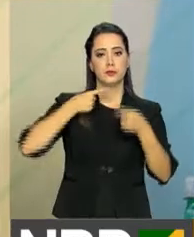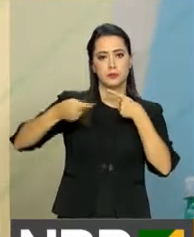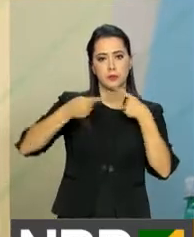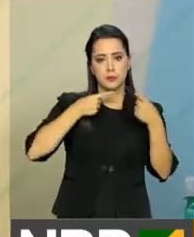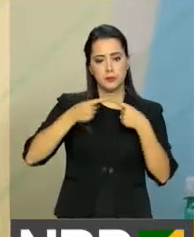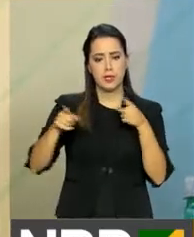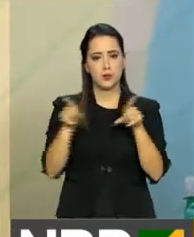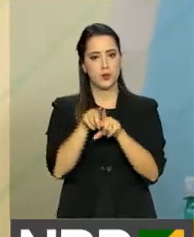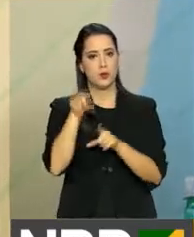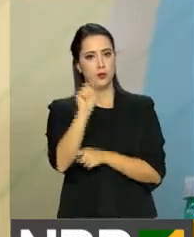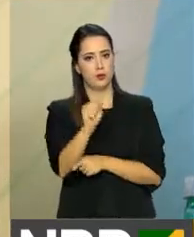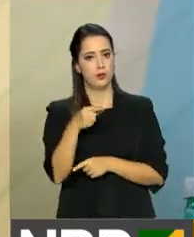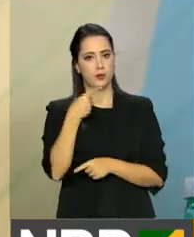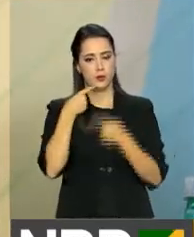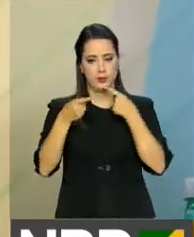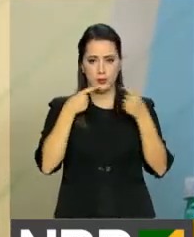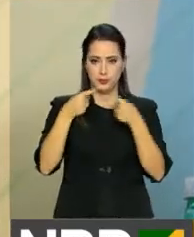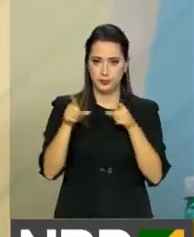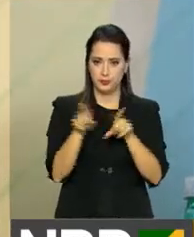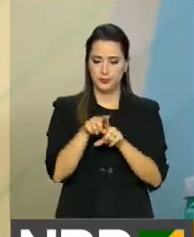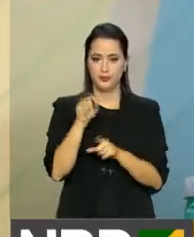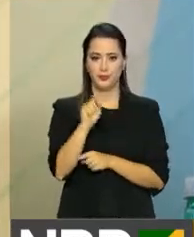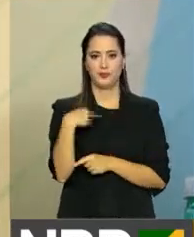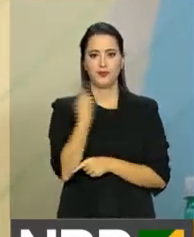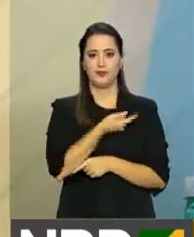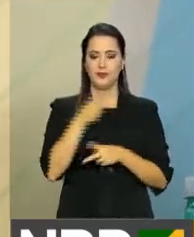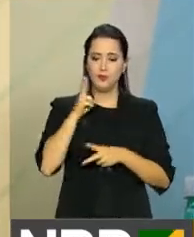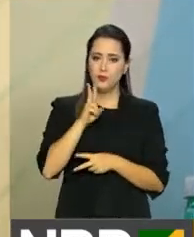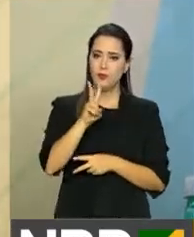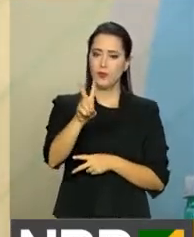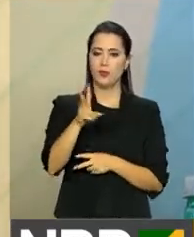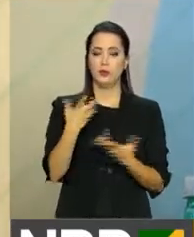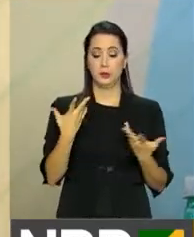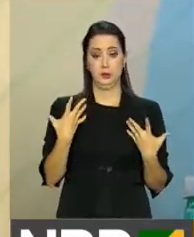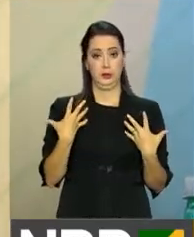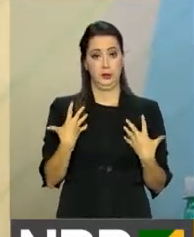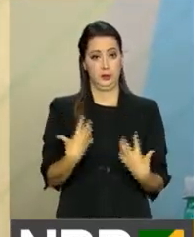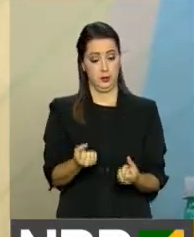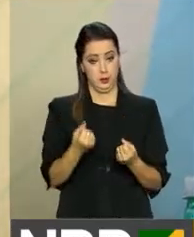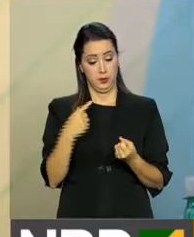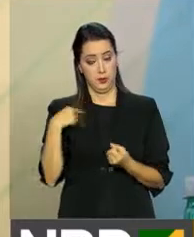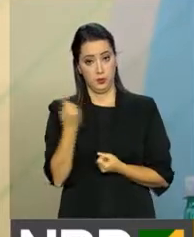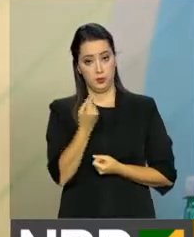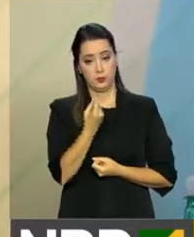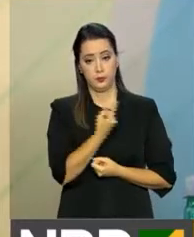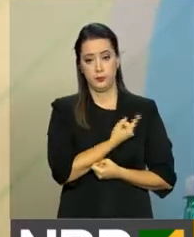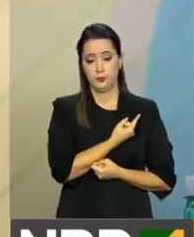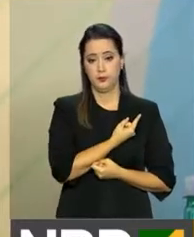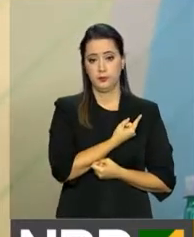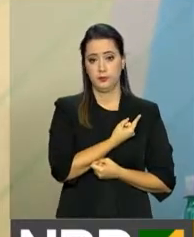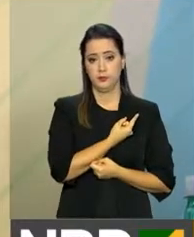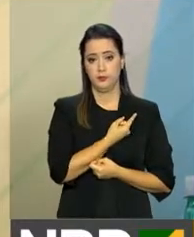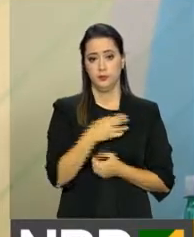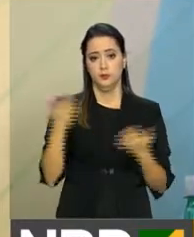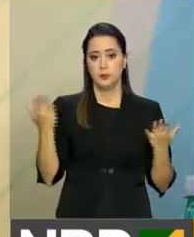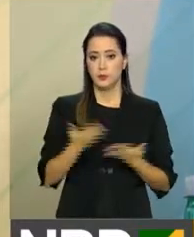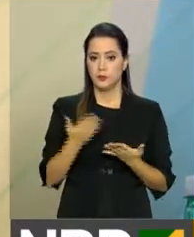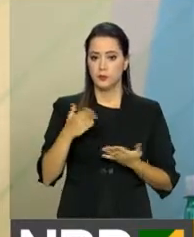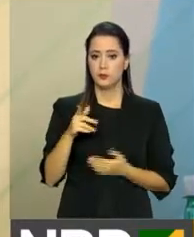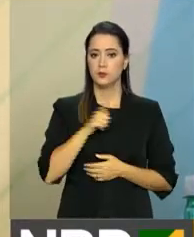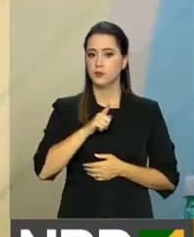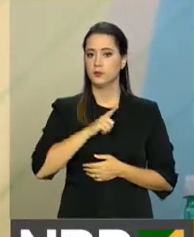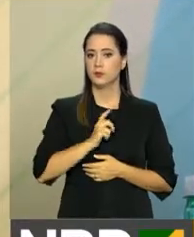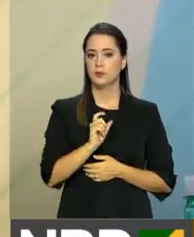de verdade e nós ouvimos e foi exatamente o vento que é hoje nós